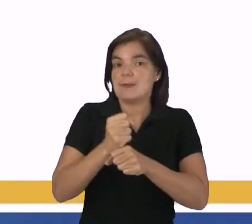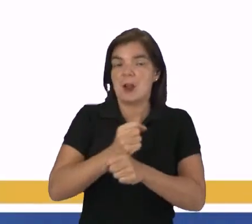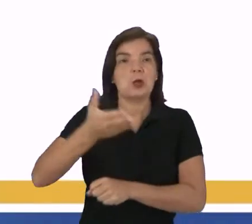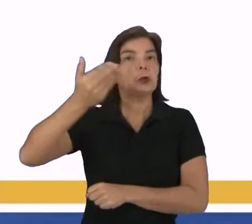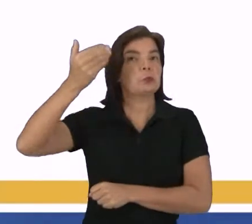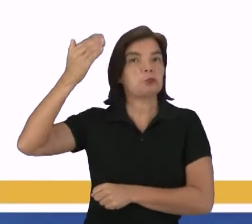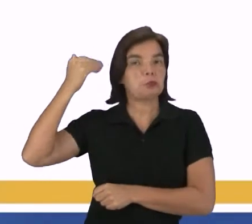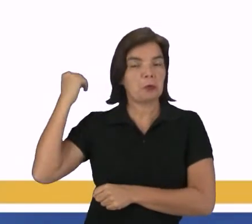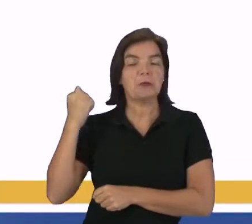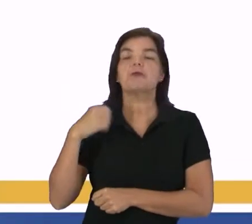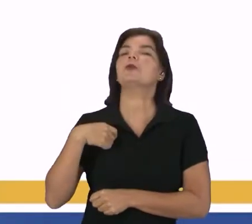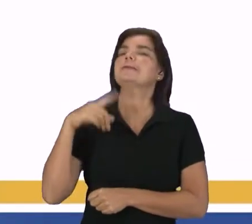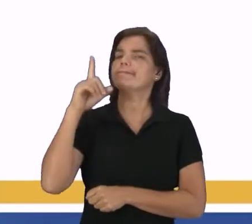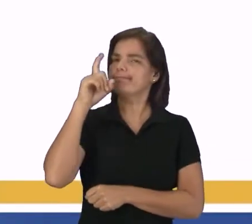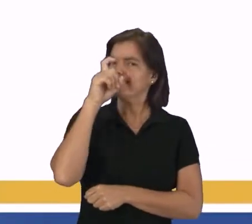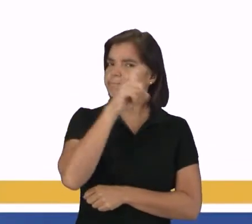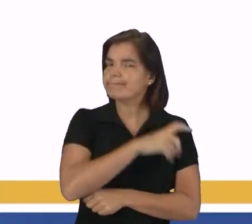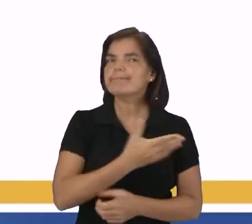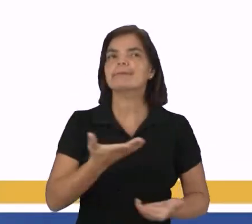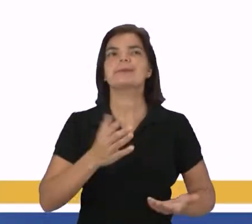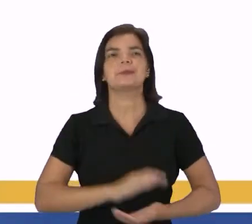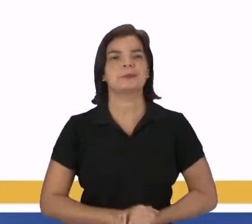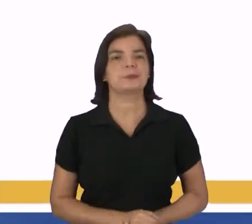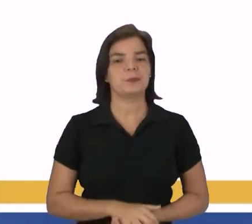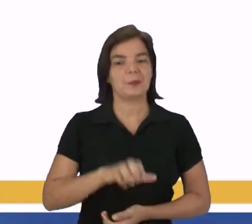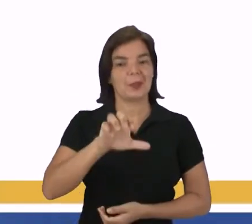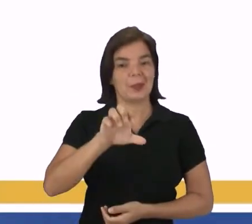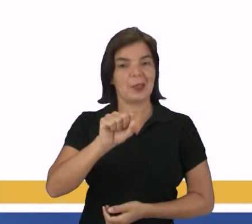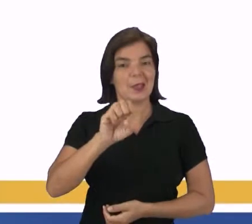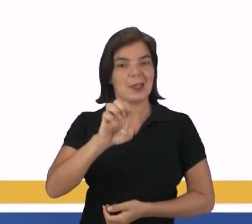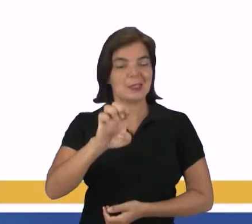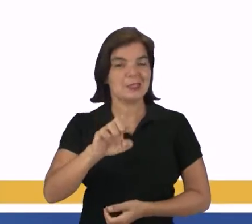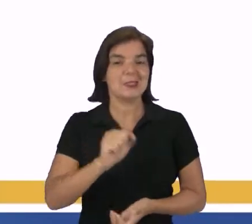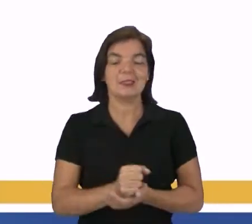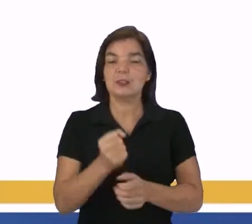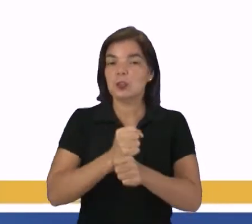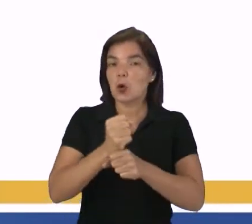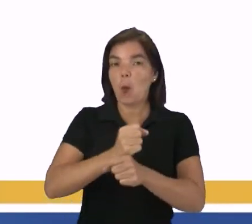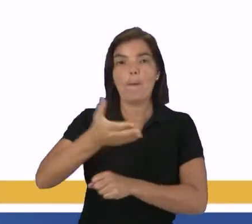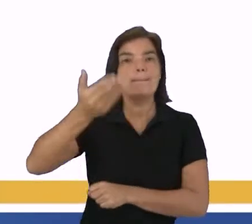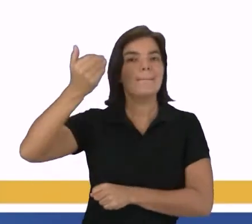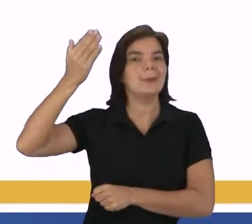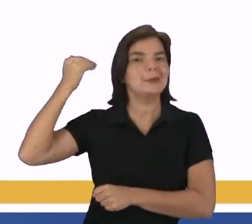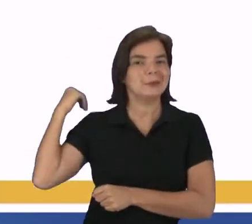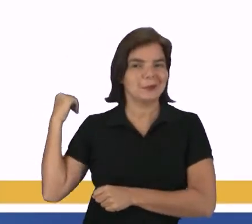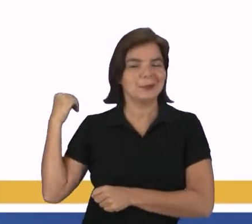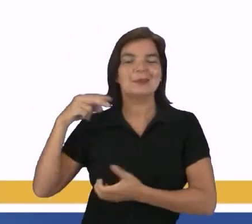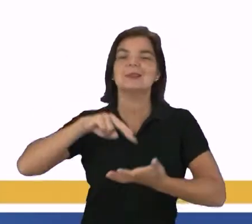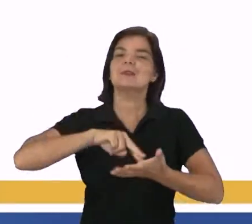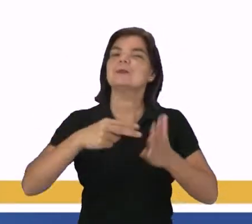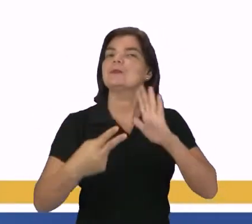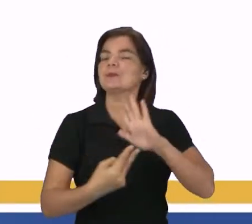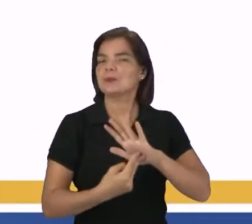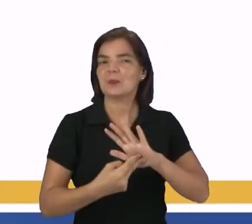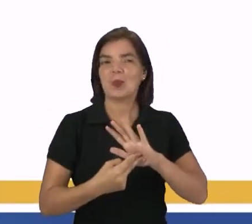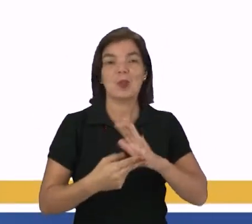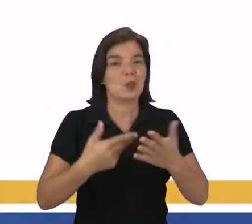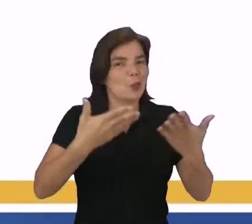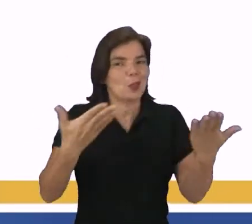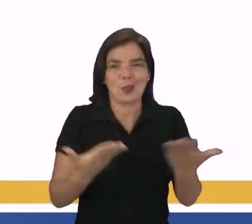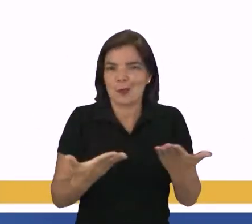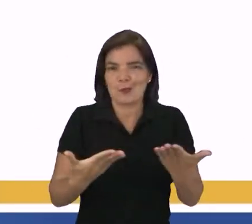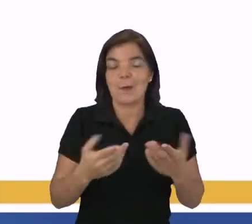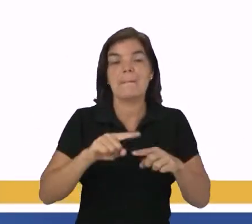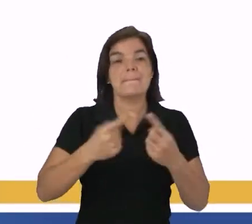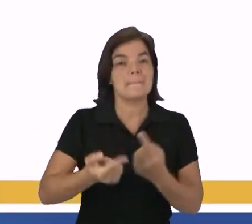marcante. Observe o pronome esse. Eu digo esse ano que passou, ou seja, não é mais